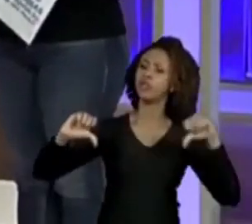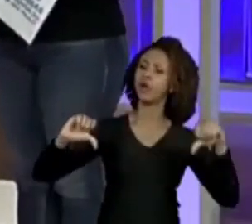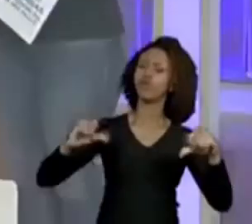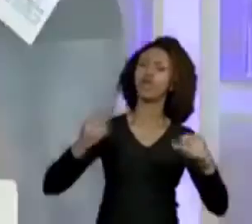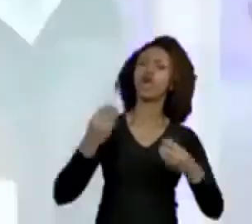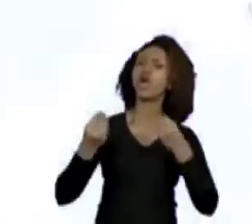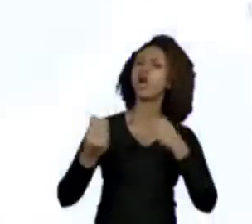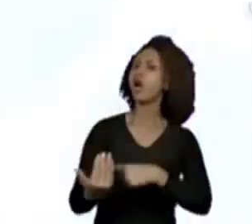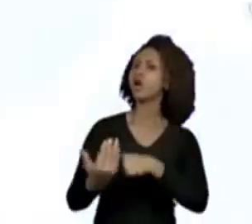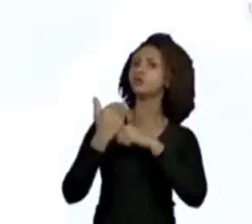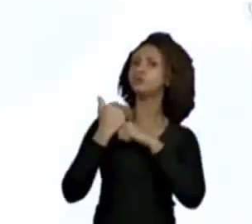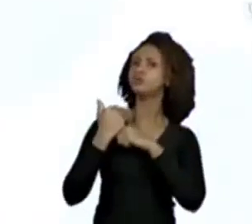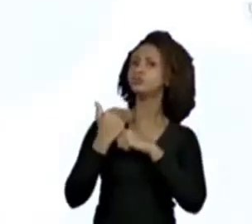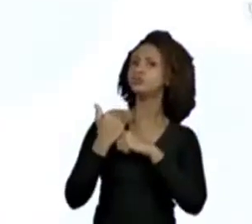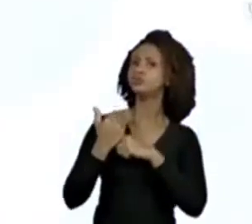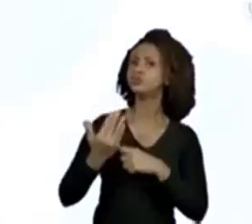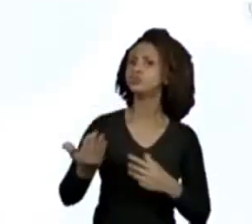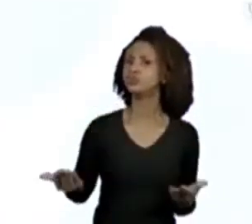uma.